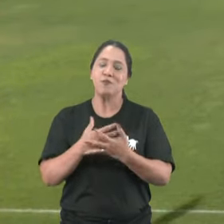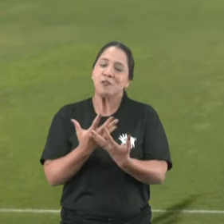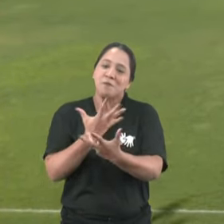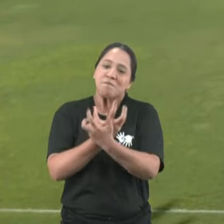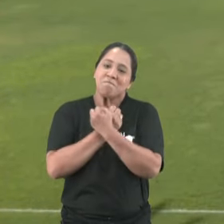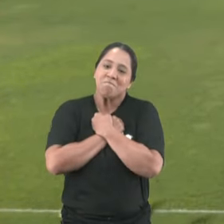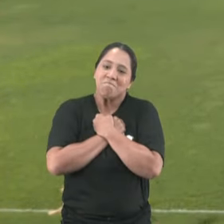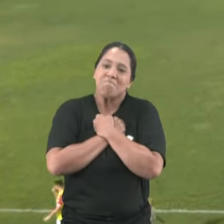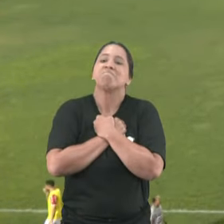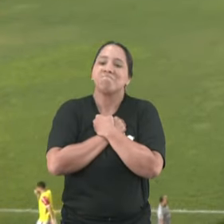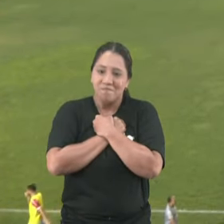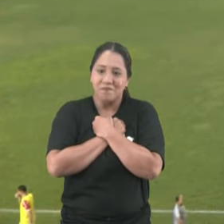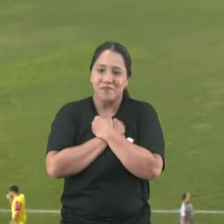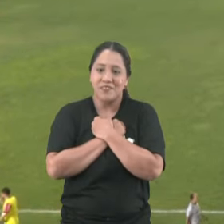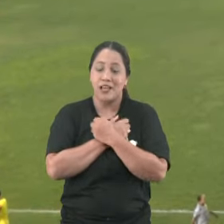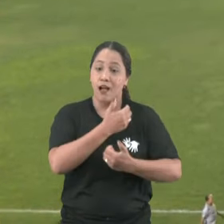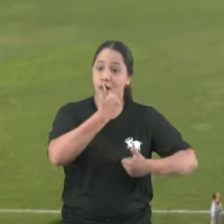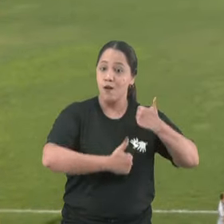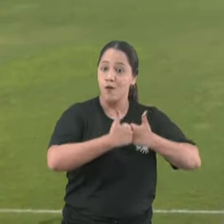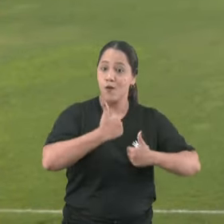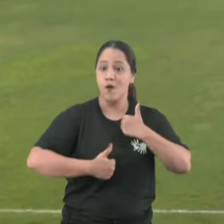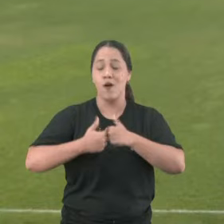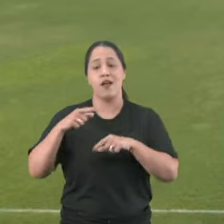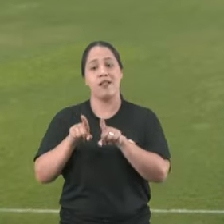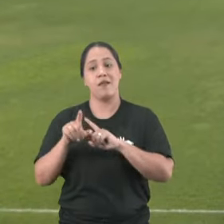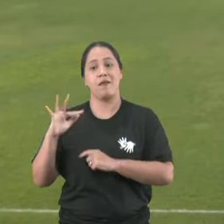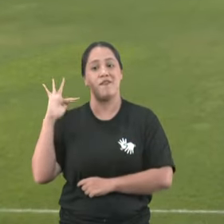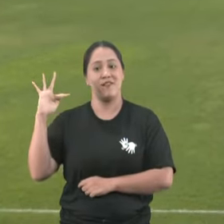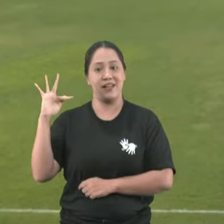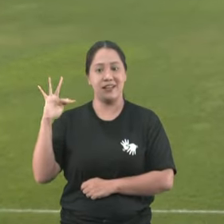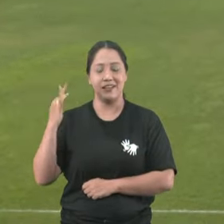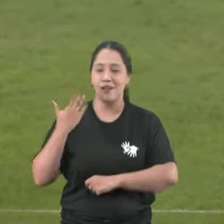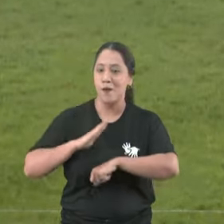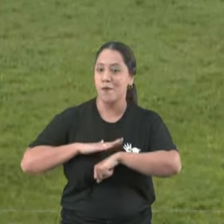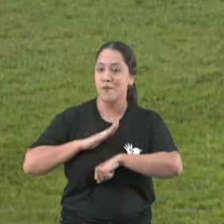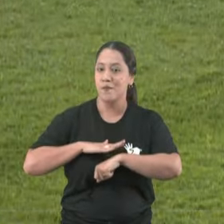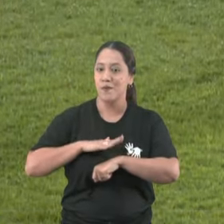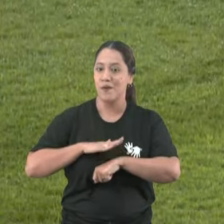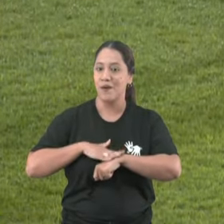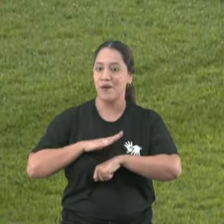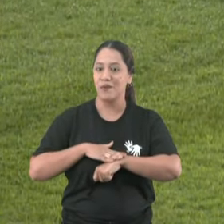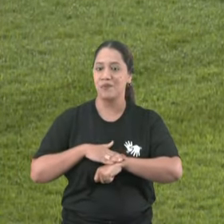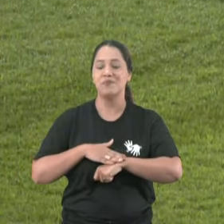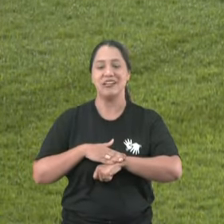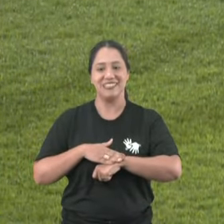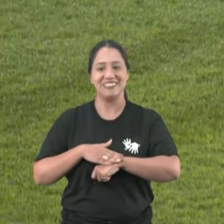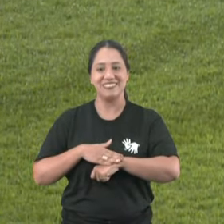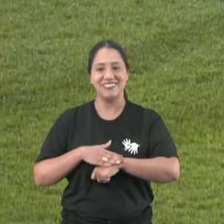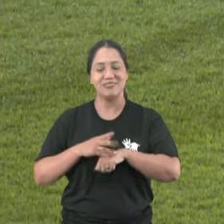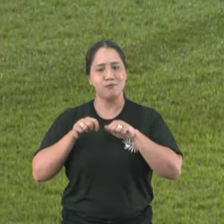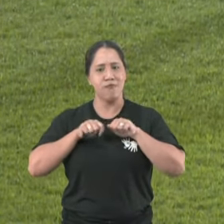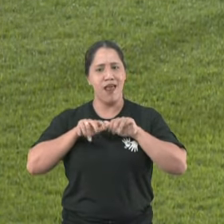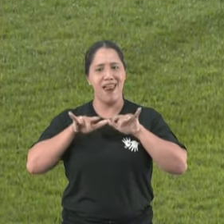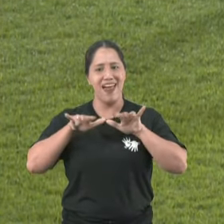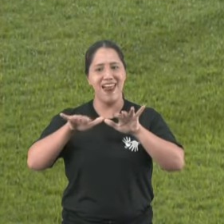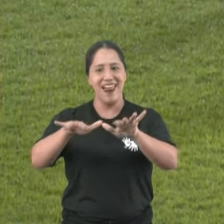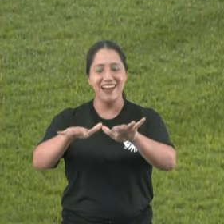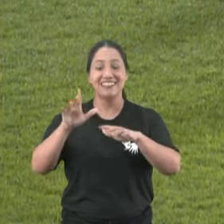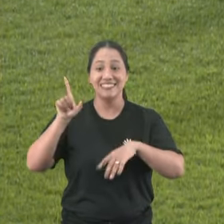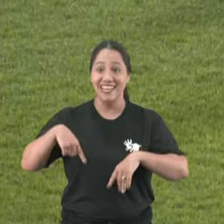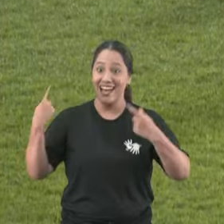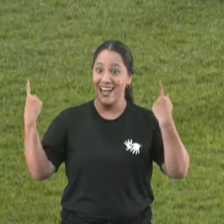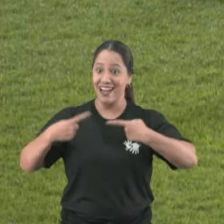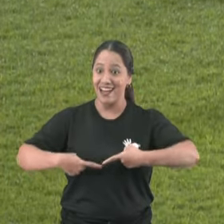causa dessa, os clubes e também a federação. Num momento como esse, de grande repercussão, que é a decisão